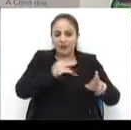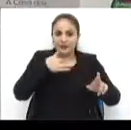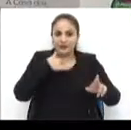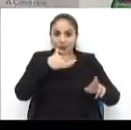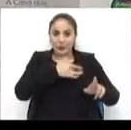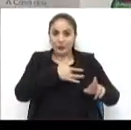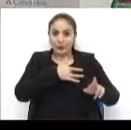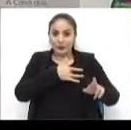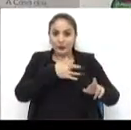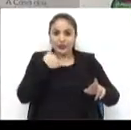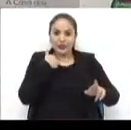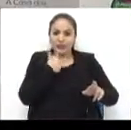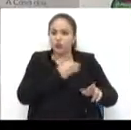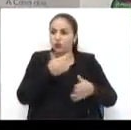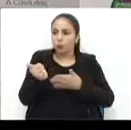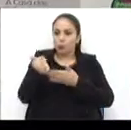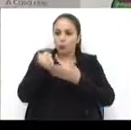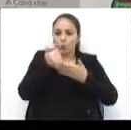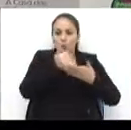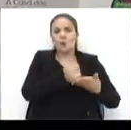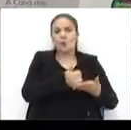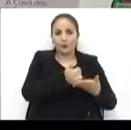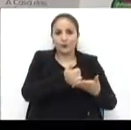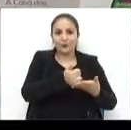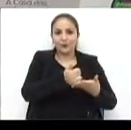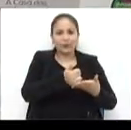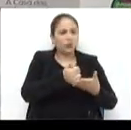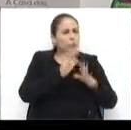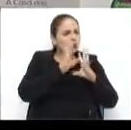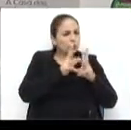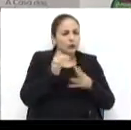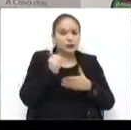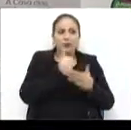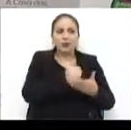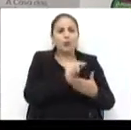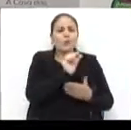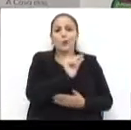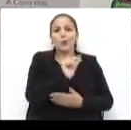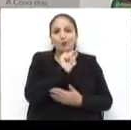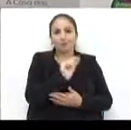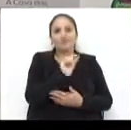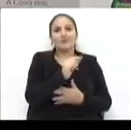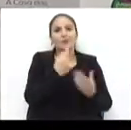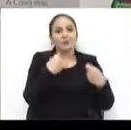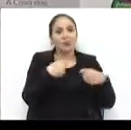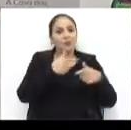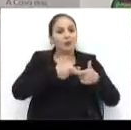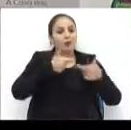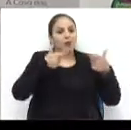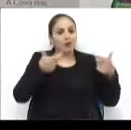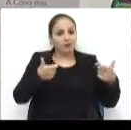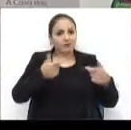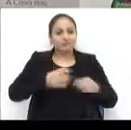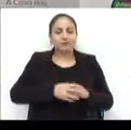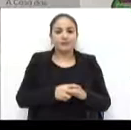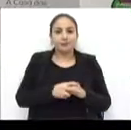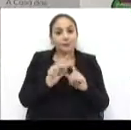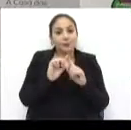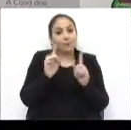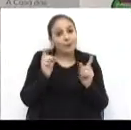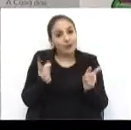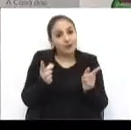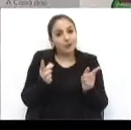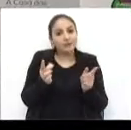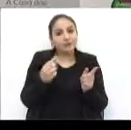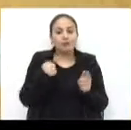tudo que a gente vier a trazer, né, tudo que a gente trouxer vai ser pouco, porque a demanda realmente é muito grande,